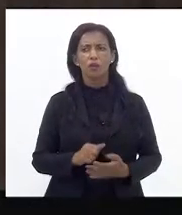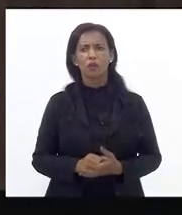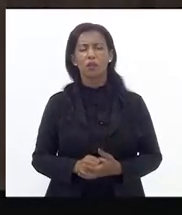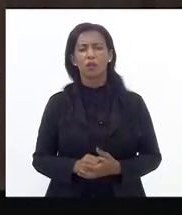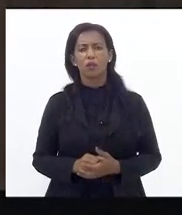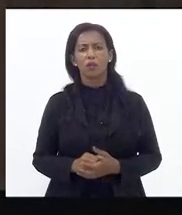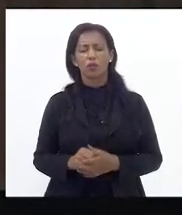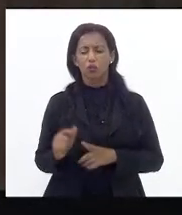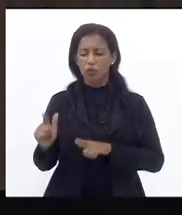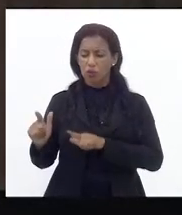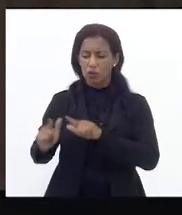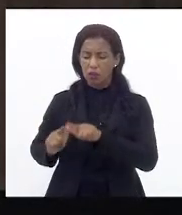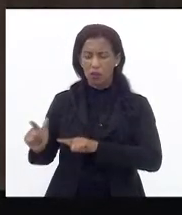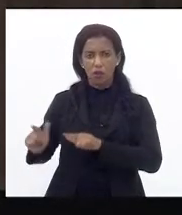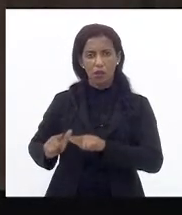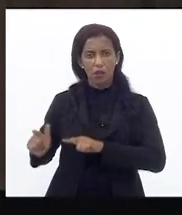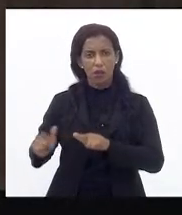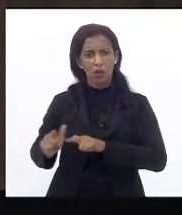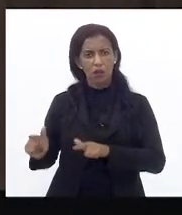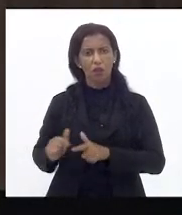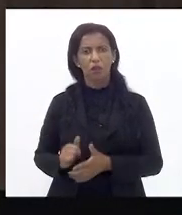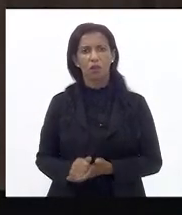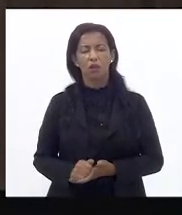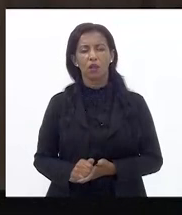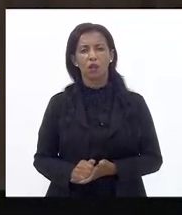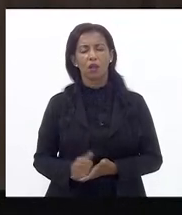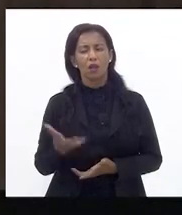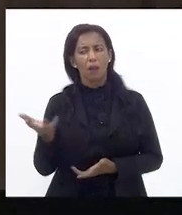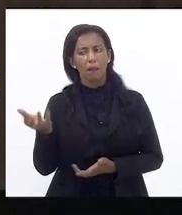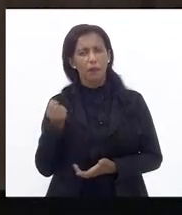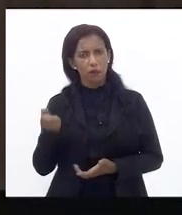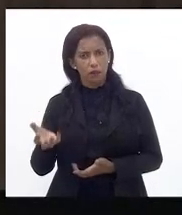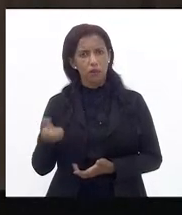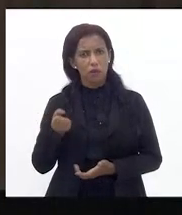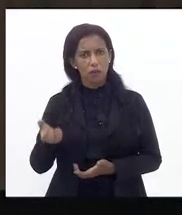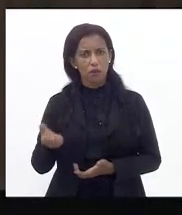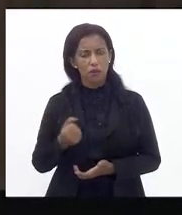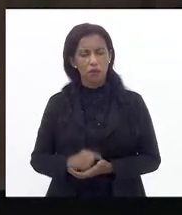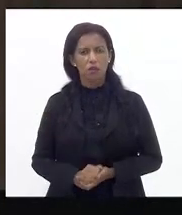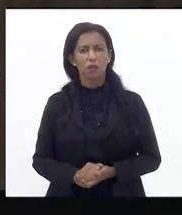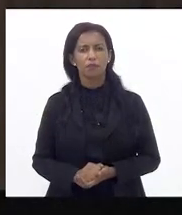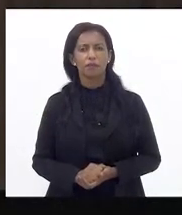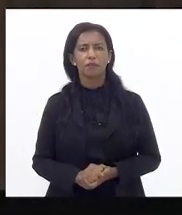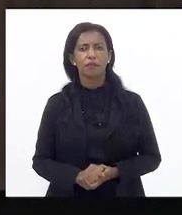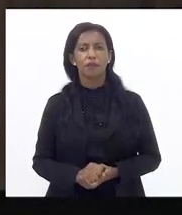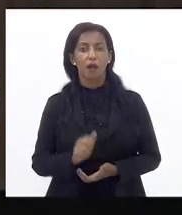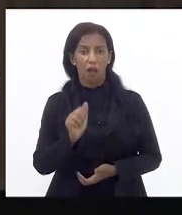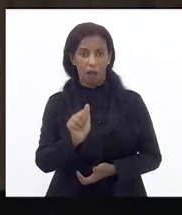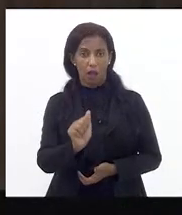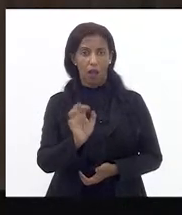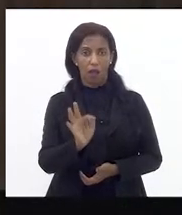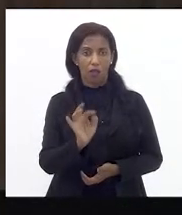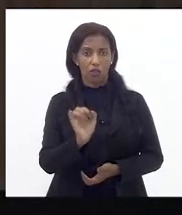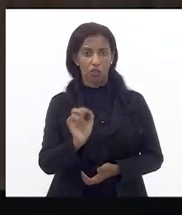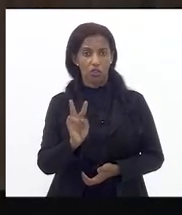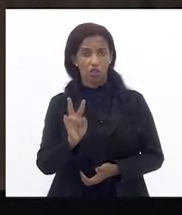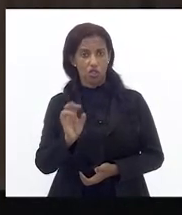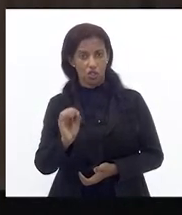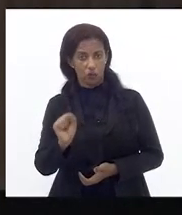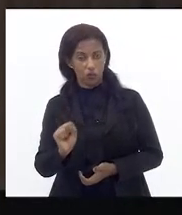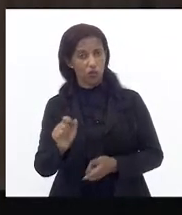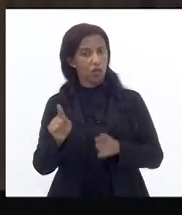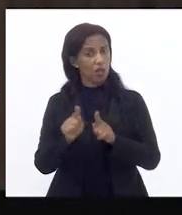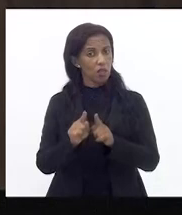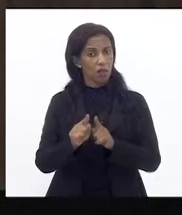funcionários que são pensionistas EA que ativos e os